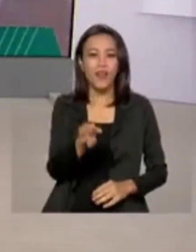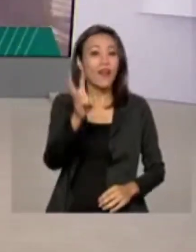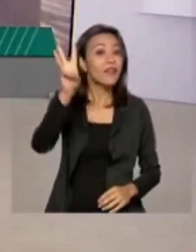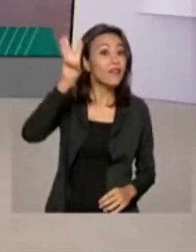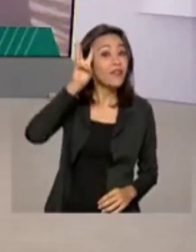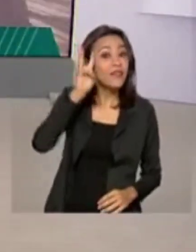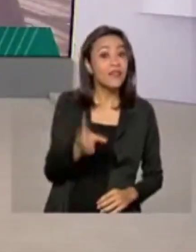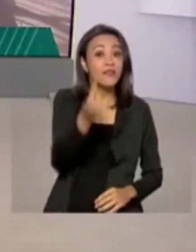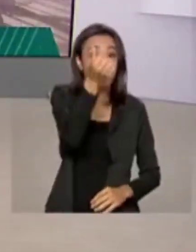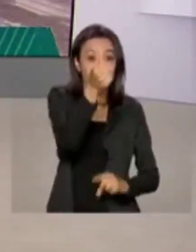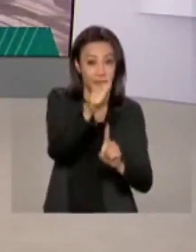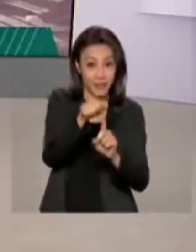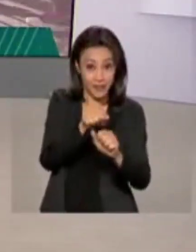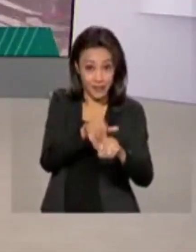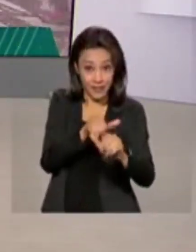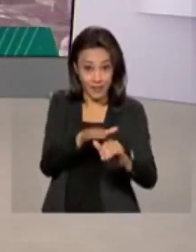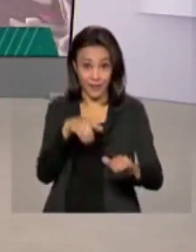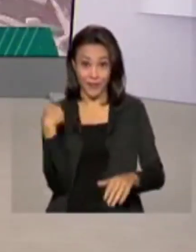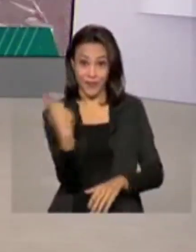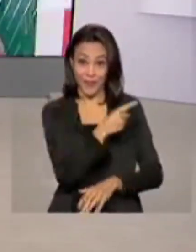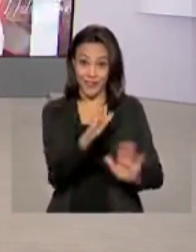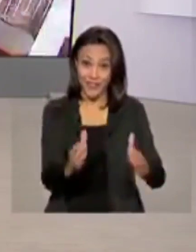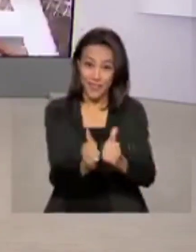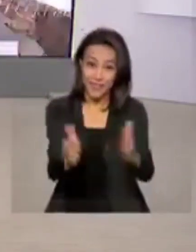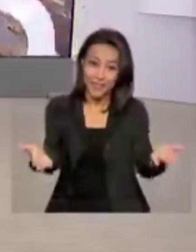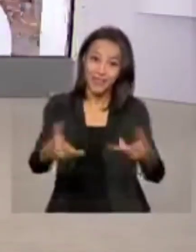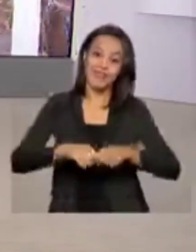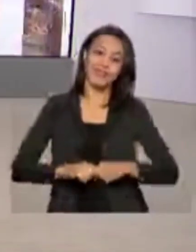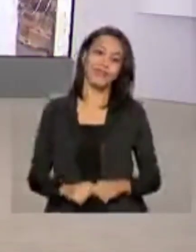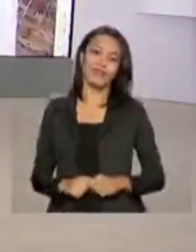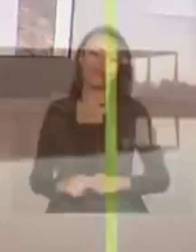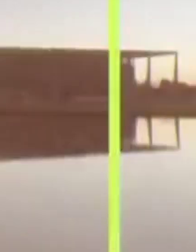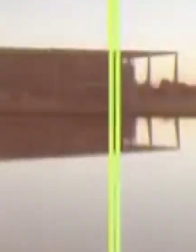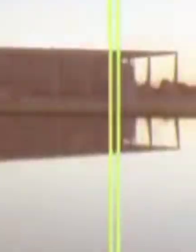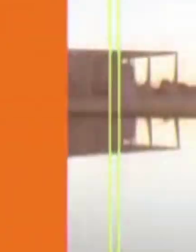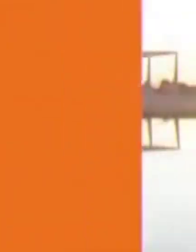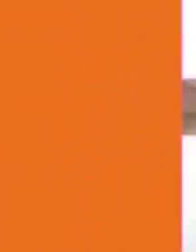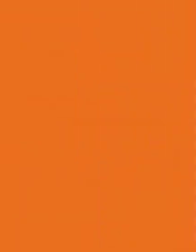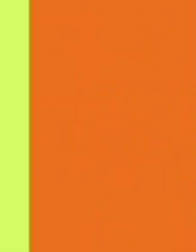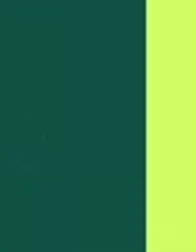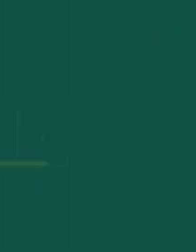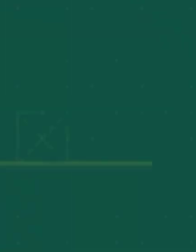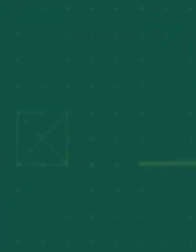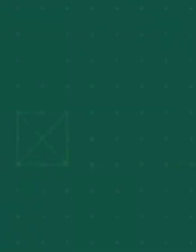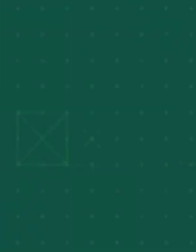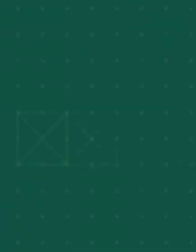Terça-feira, 6 de setembro, o Brasil em Dia já está no ar.